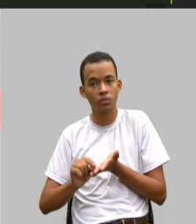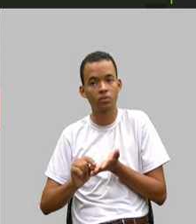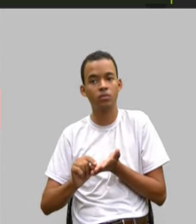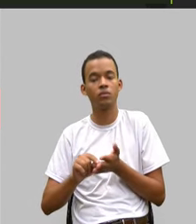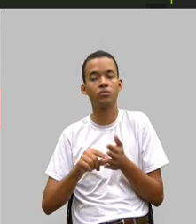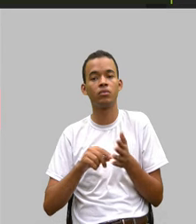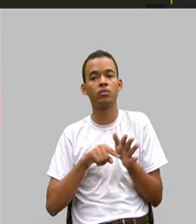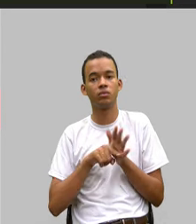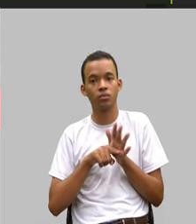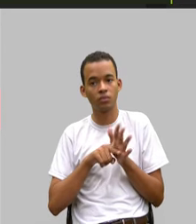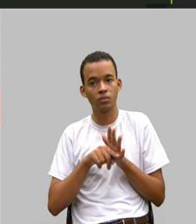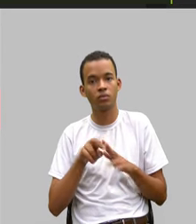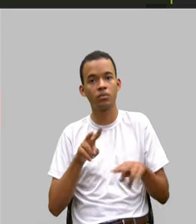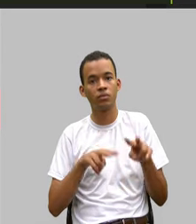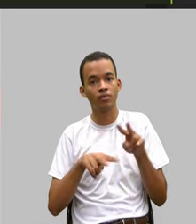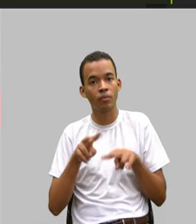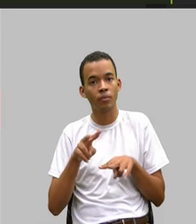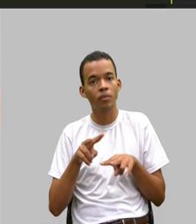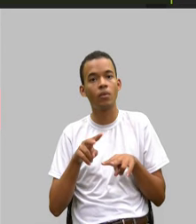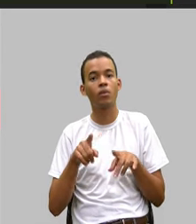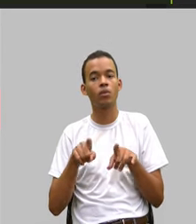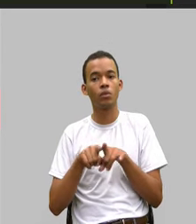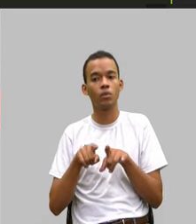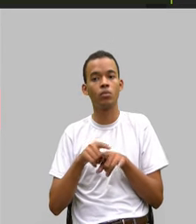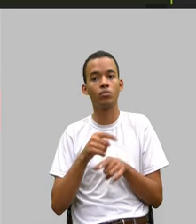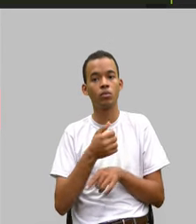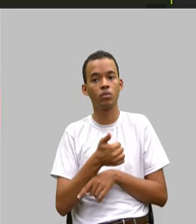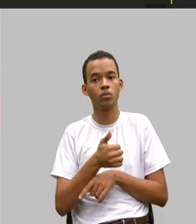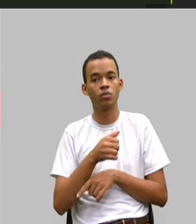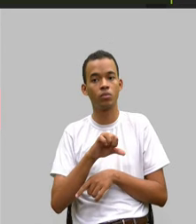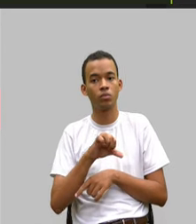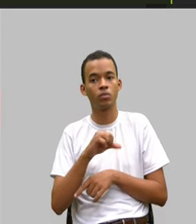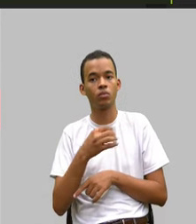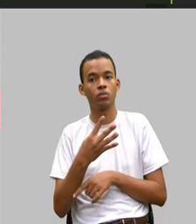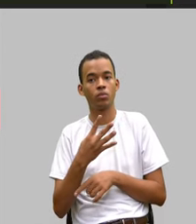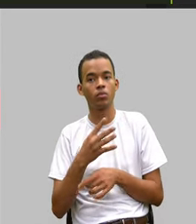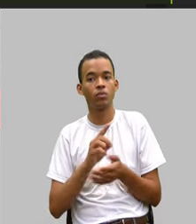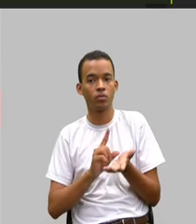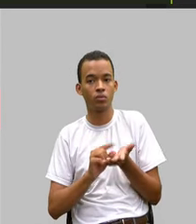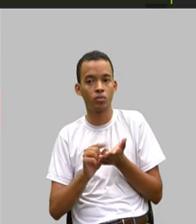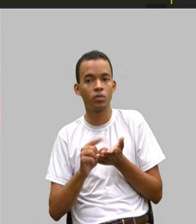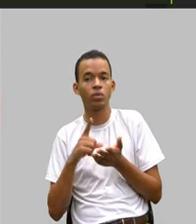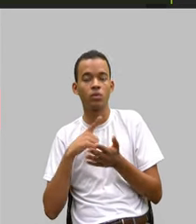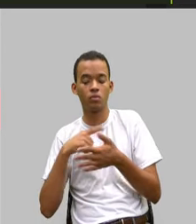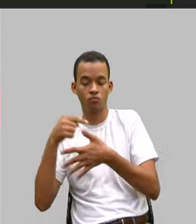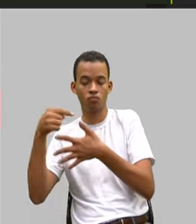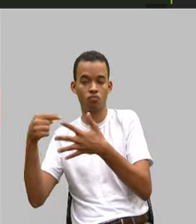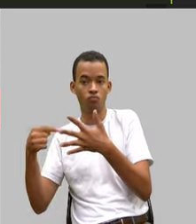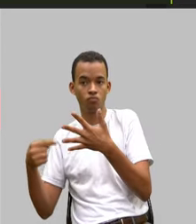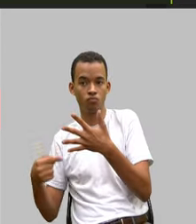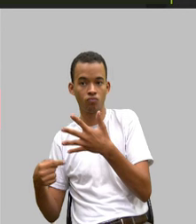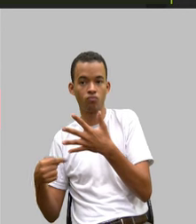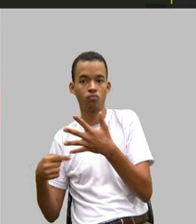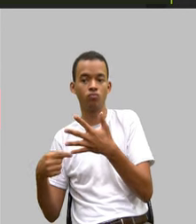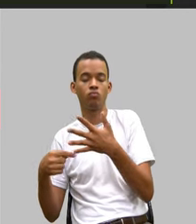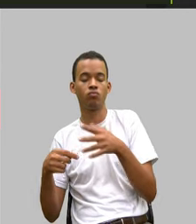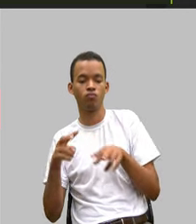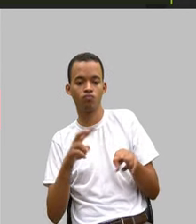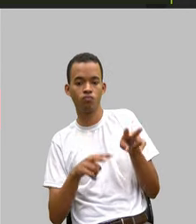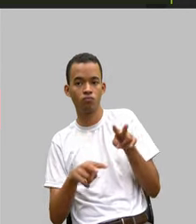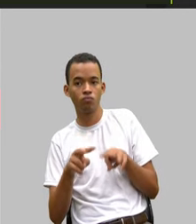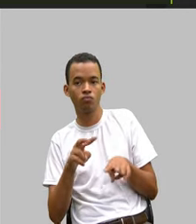artigos eh foram colocados critérios aí para que eles fossem eh avaliados né desses 194